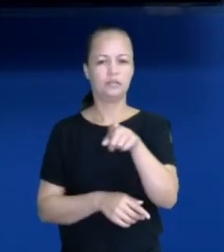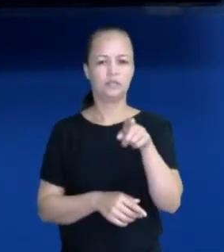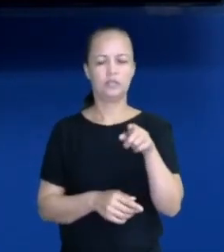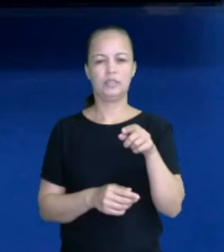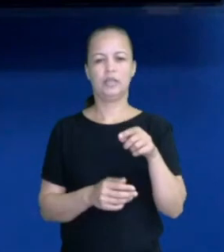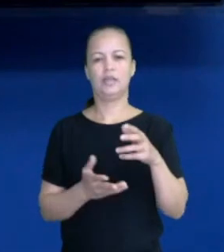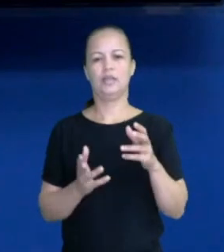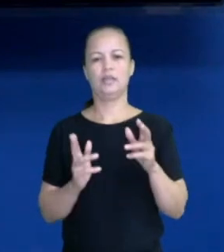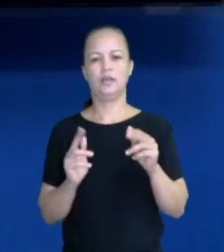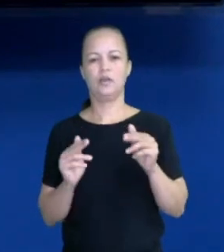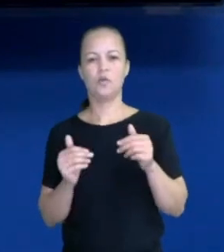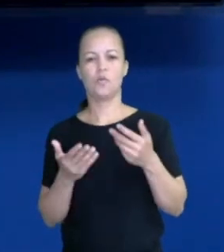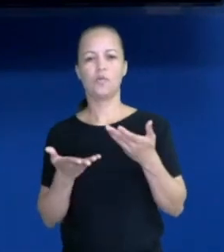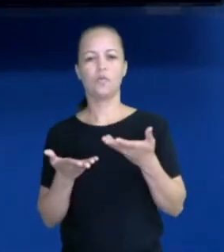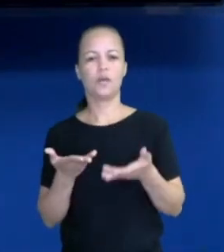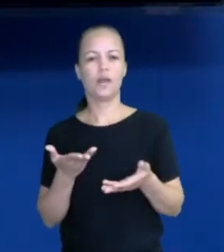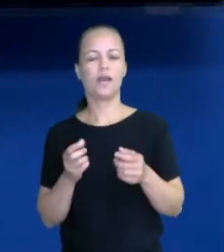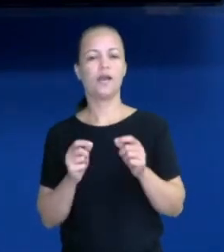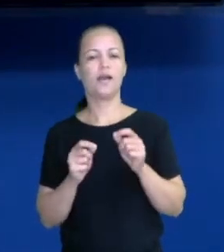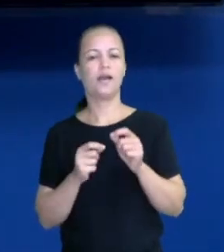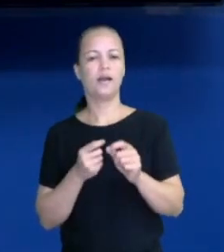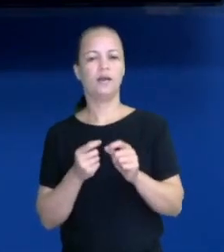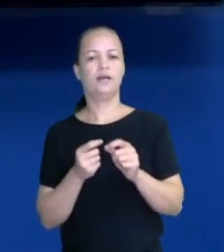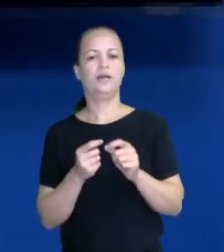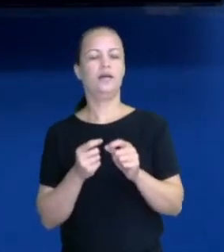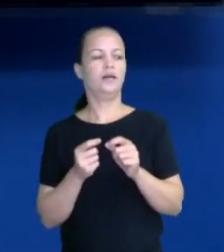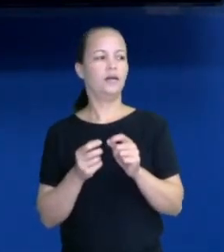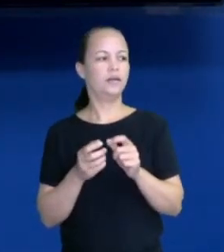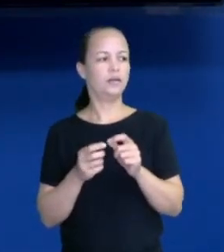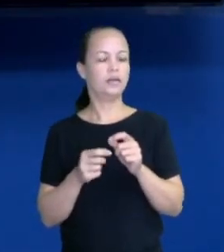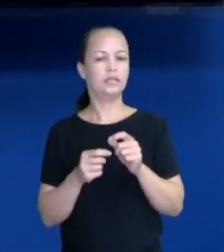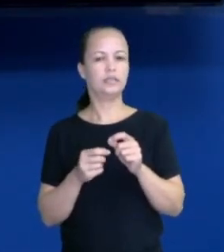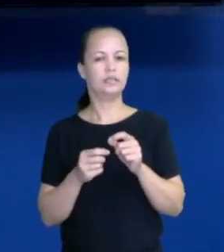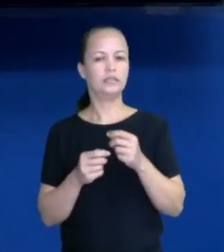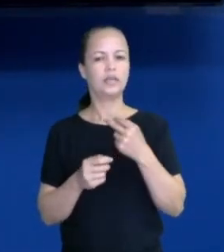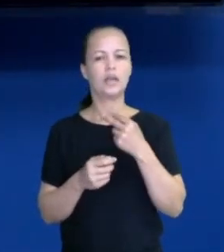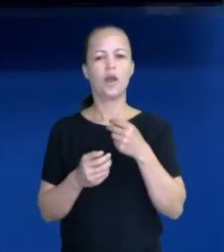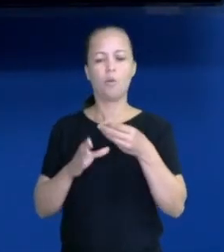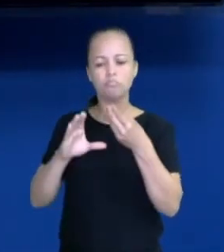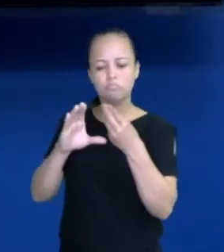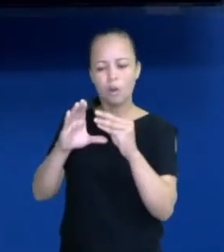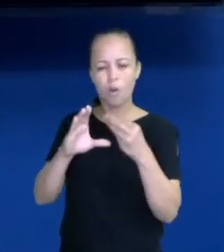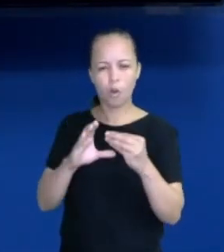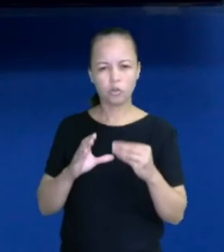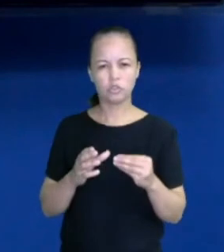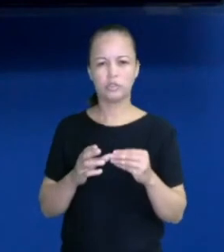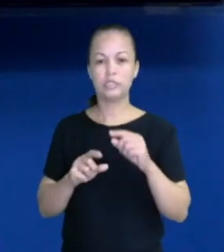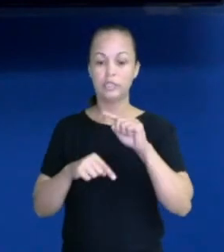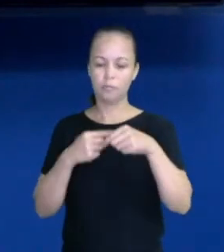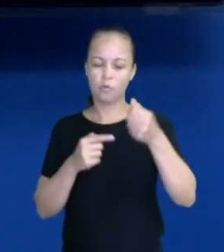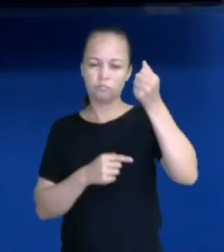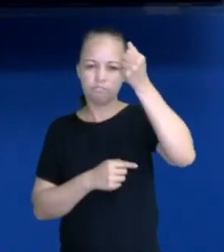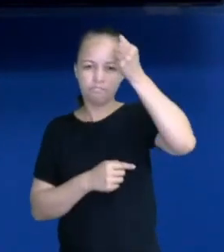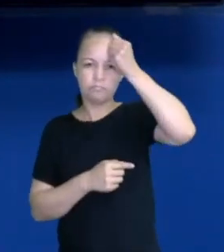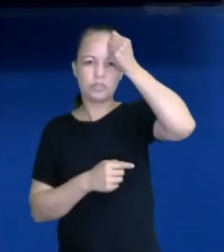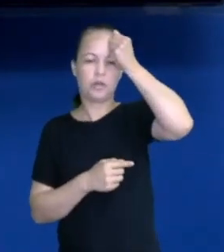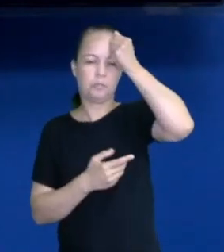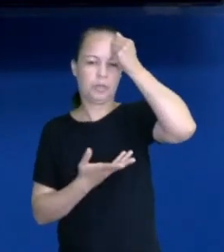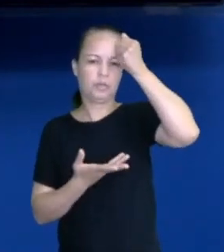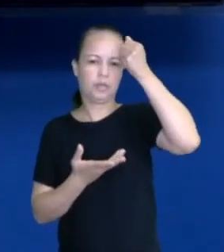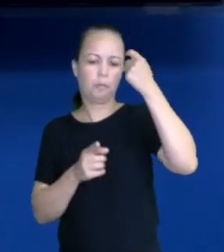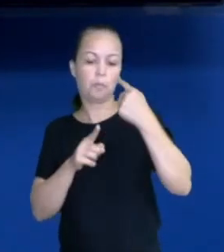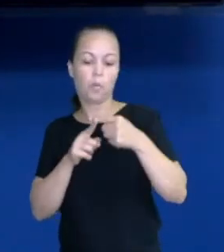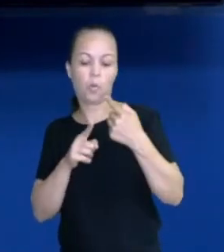não caia, ou você não faça, ou você não poste e às vezes se arrependa do que você se arrependeu,